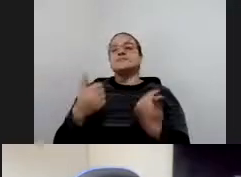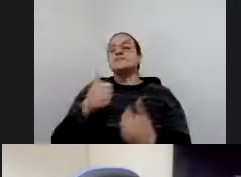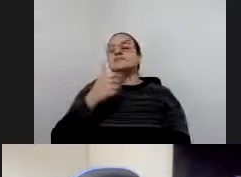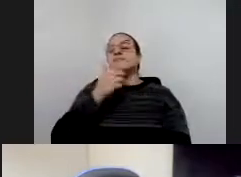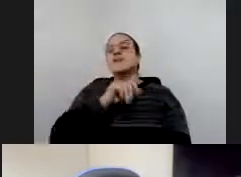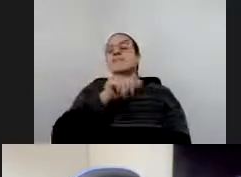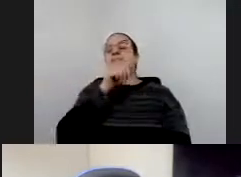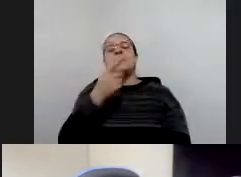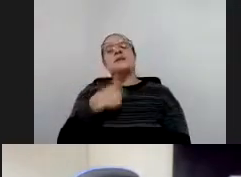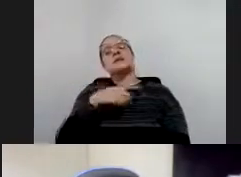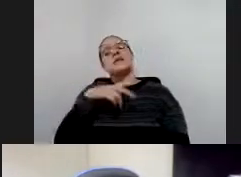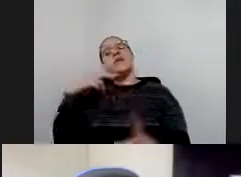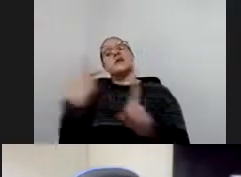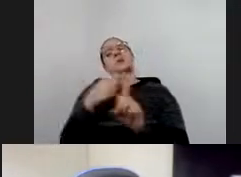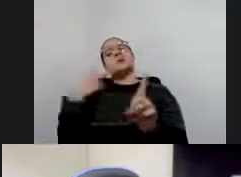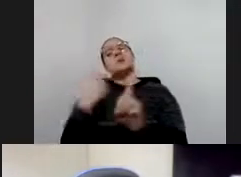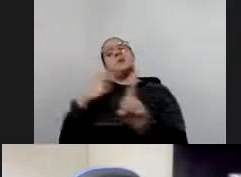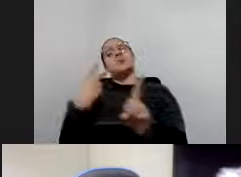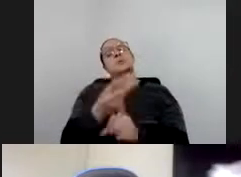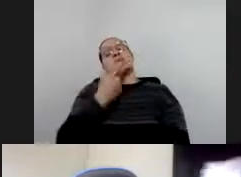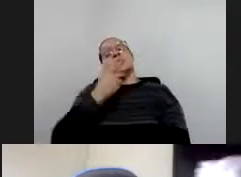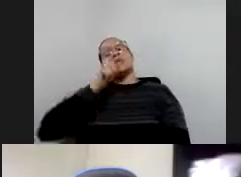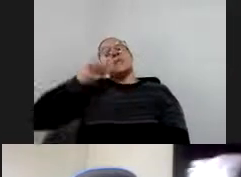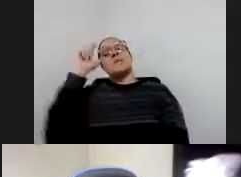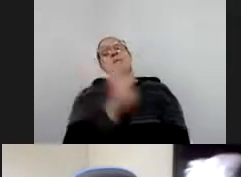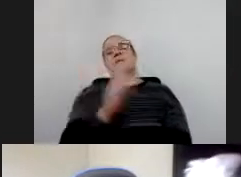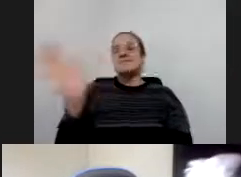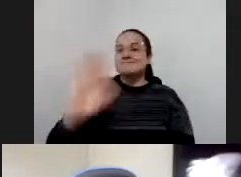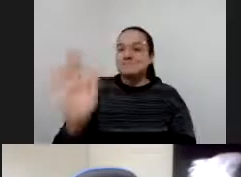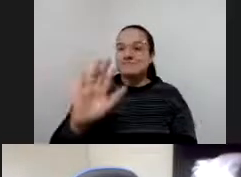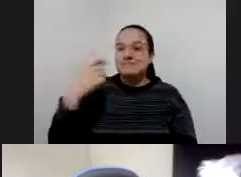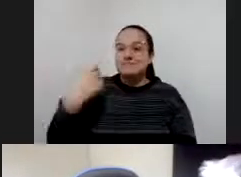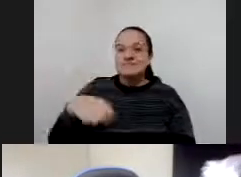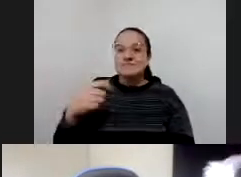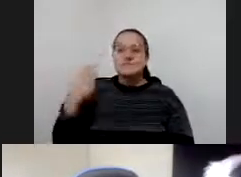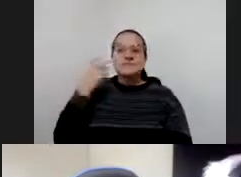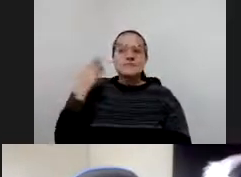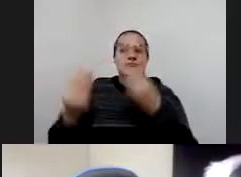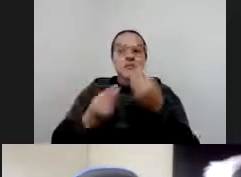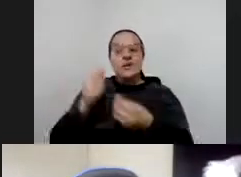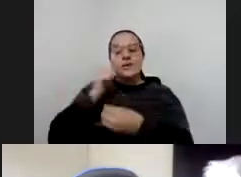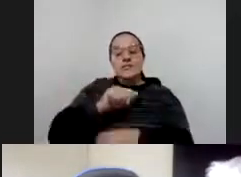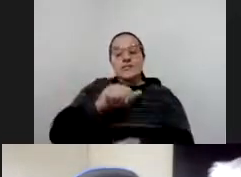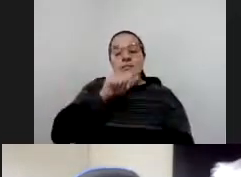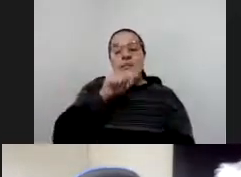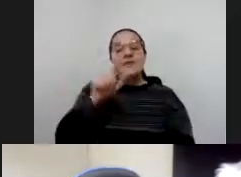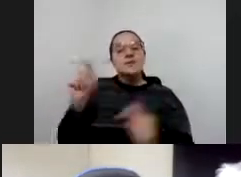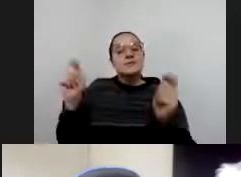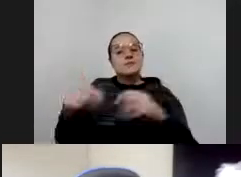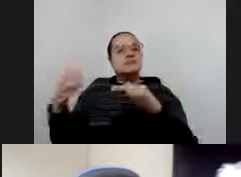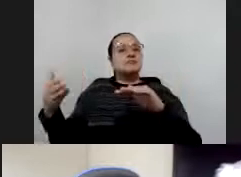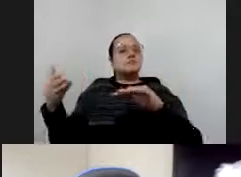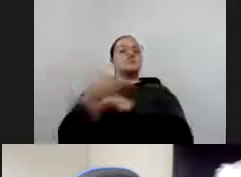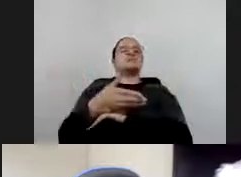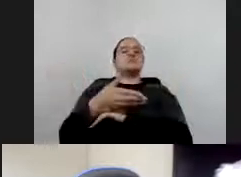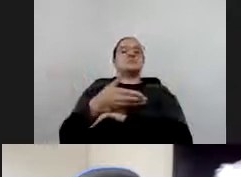é isso. Vocês têm que se articular e ver um jeito de trazer essas mães, né? De alguma forma,